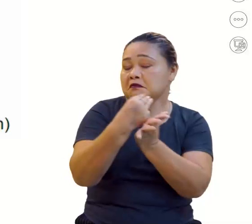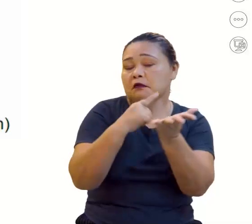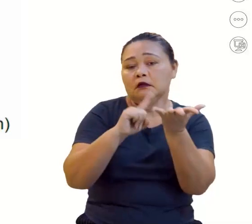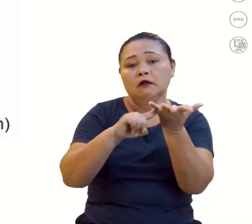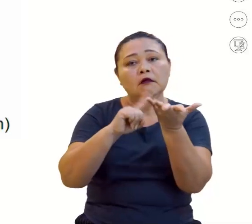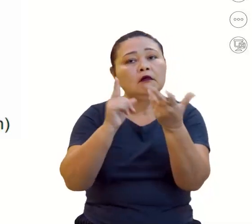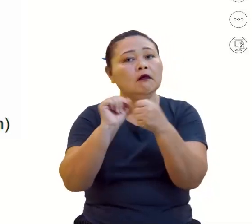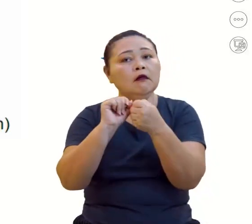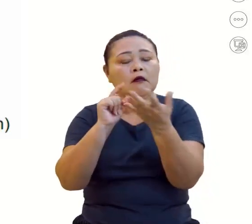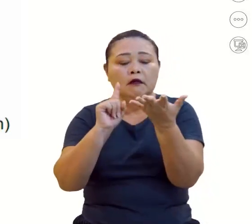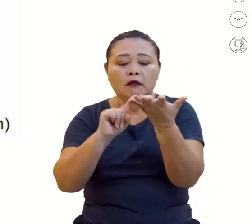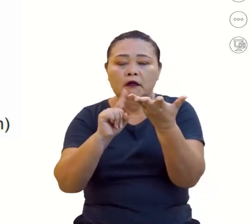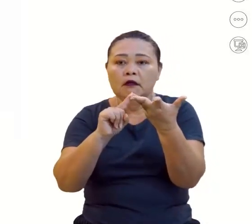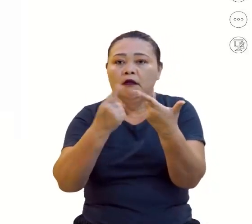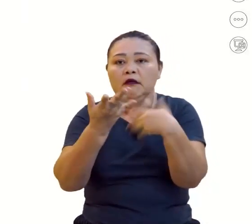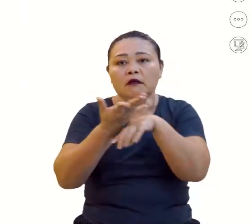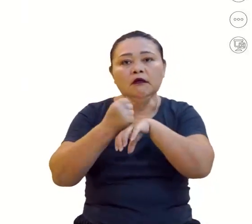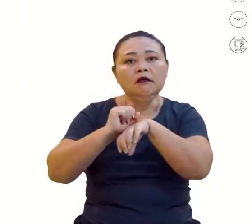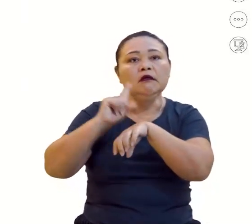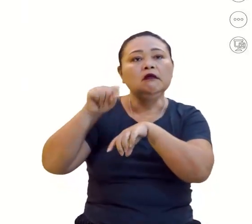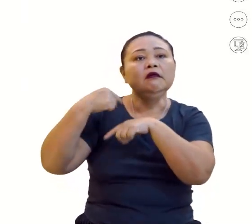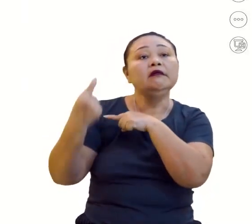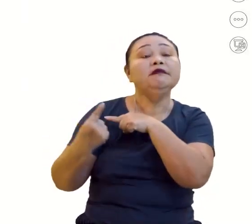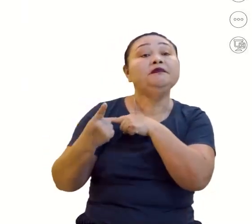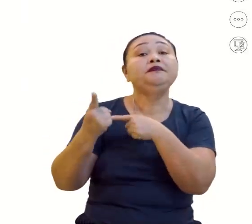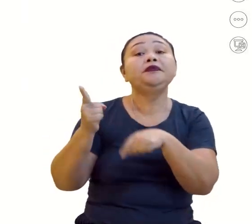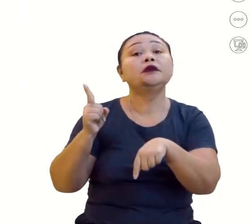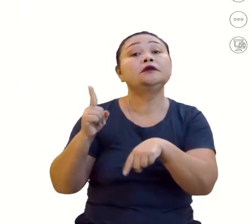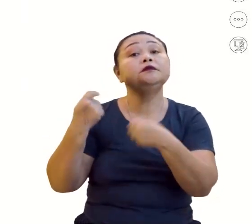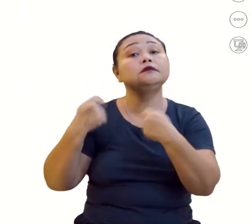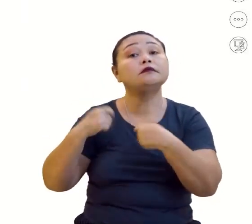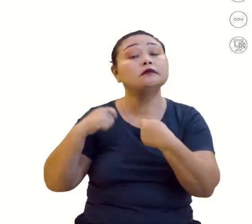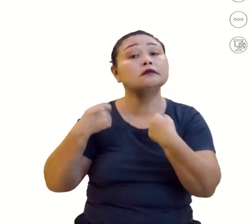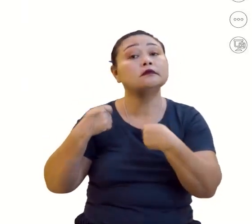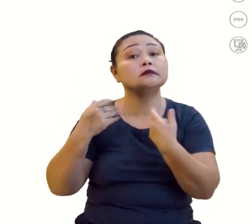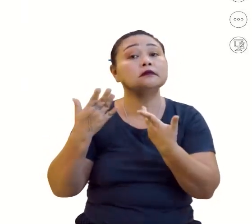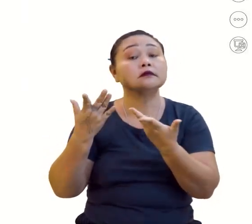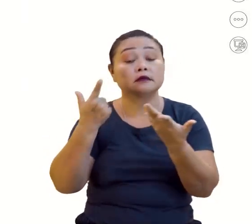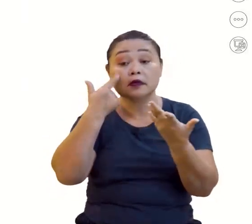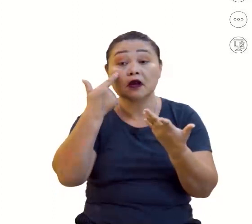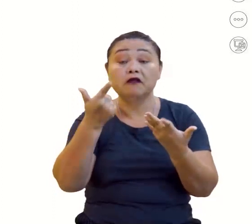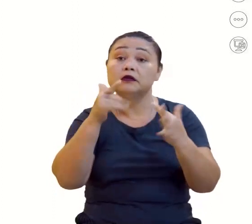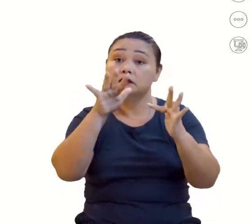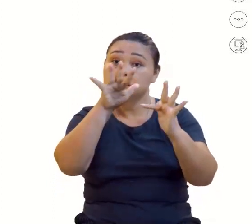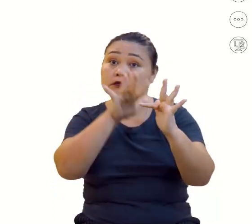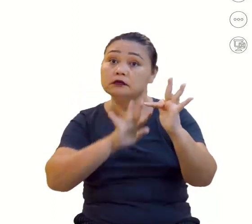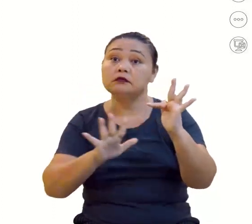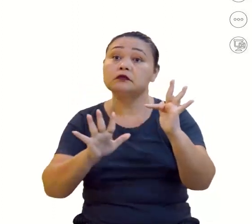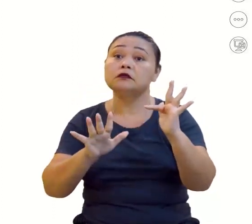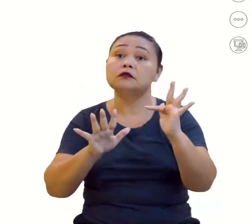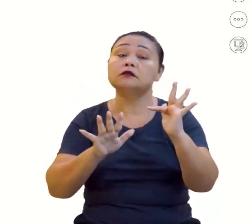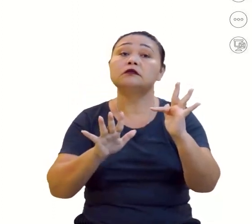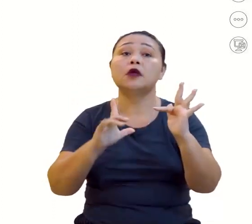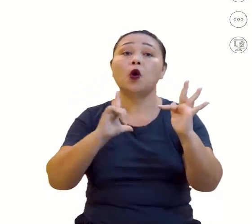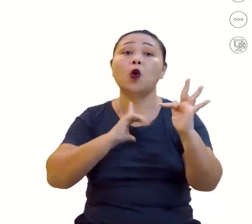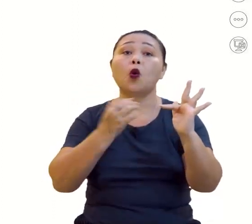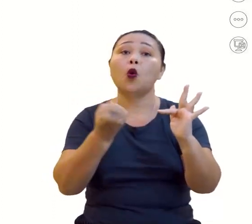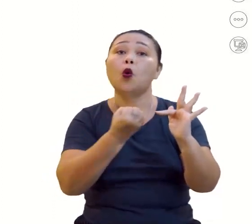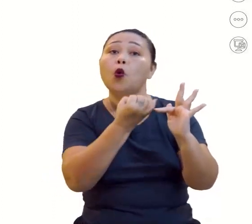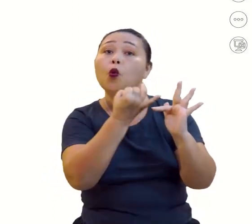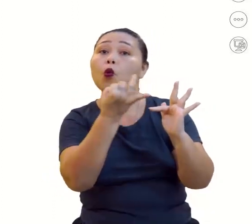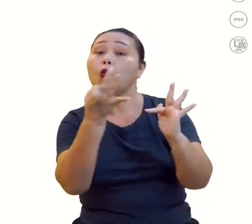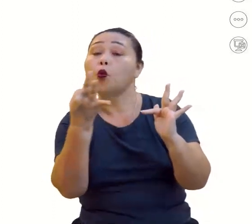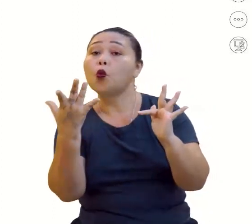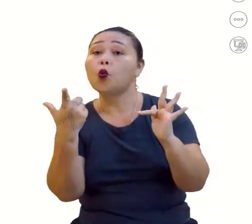charge, seja na disciplina que for, tá? Beleza. O que precisamos ler nesse gráfico? Quantos minutos o veículo